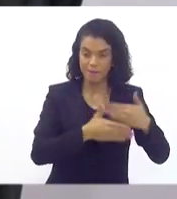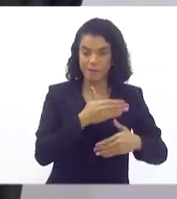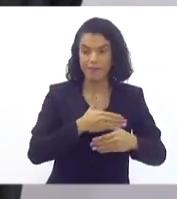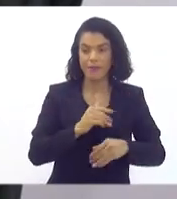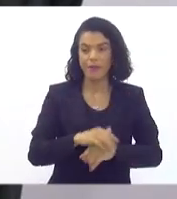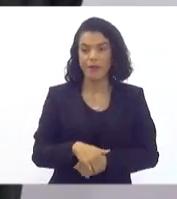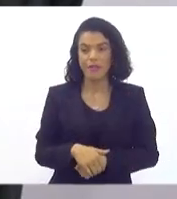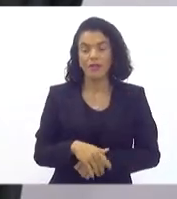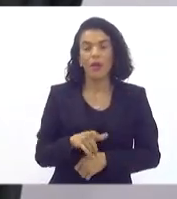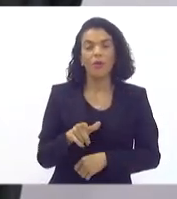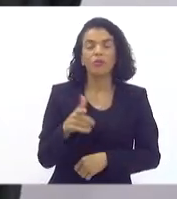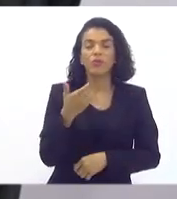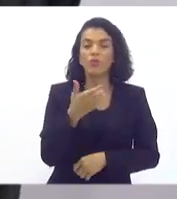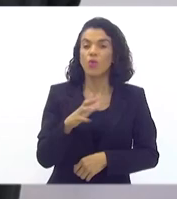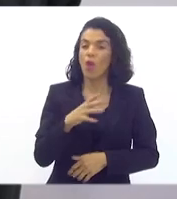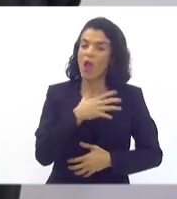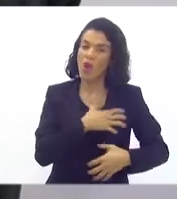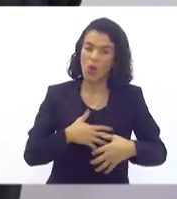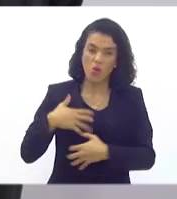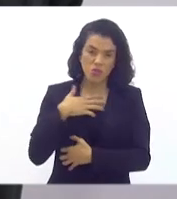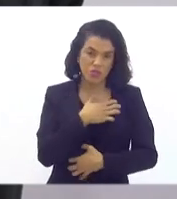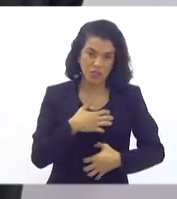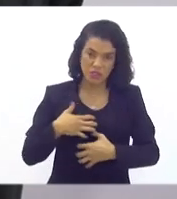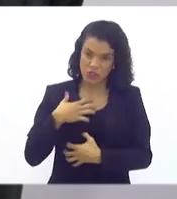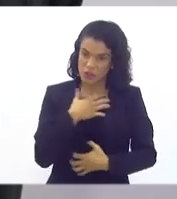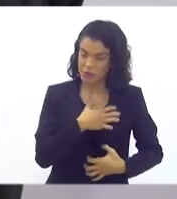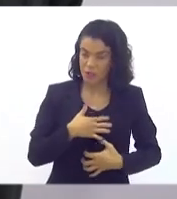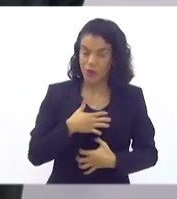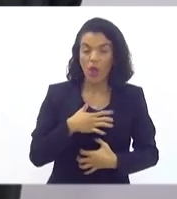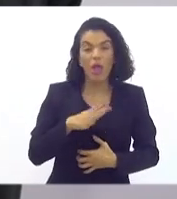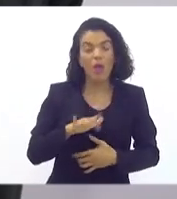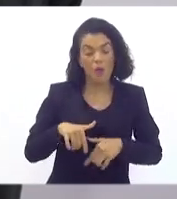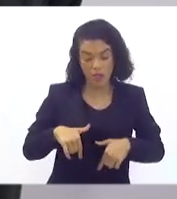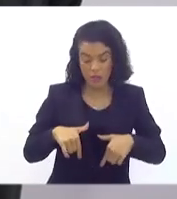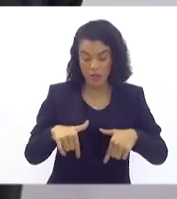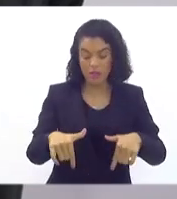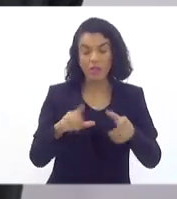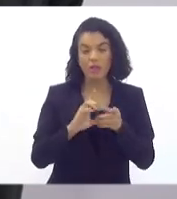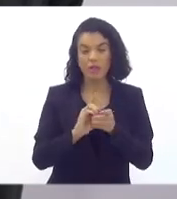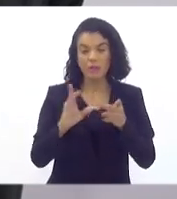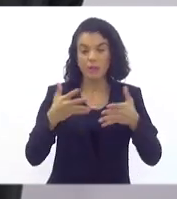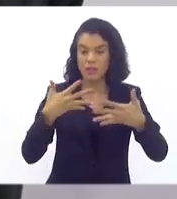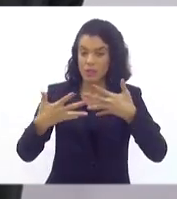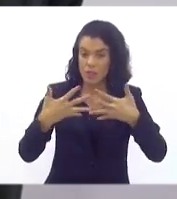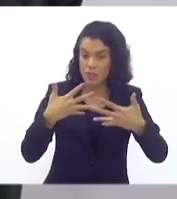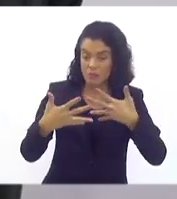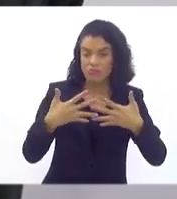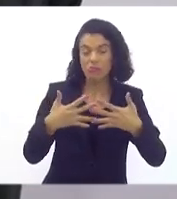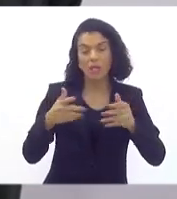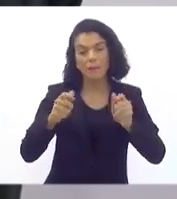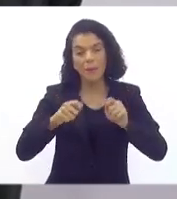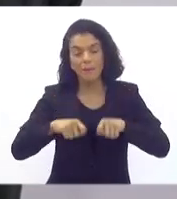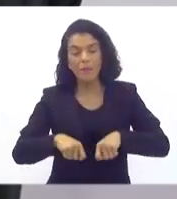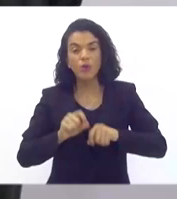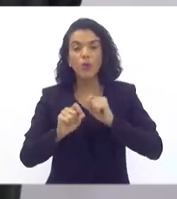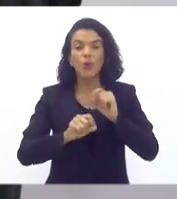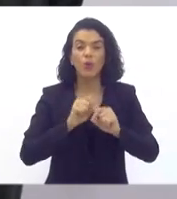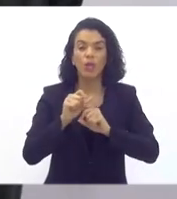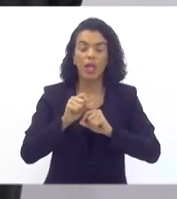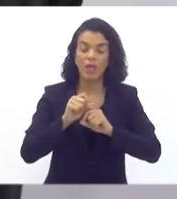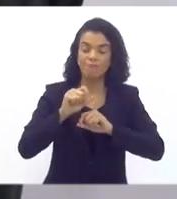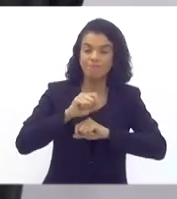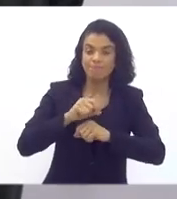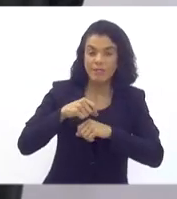de querer parecer qualquer tipo de constrangimento interno é um gesto de democracia Transparência e que permite afastar qualquer